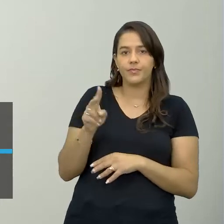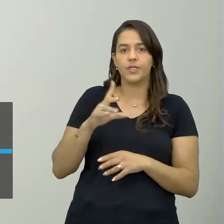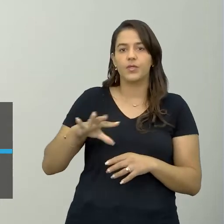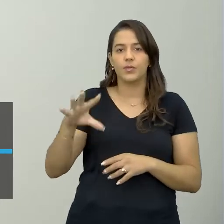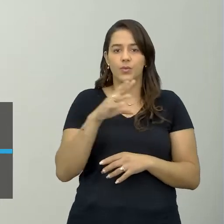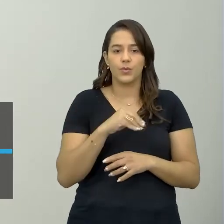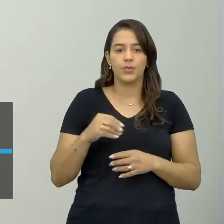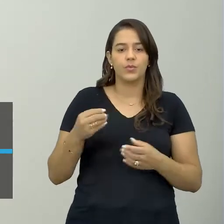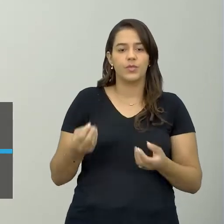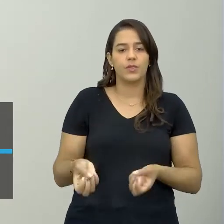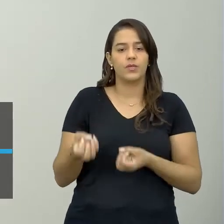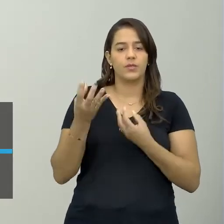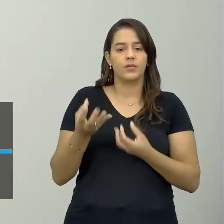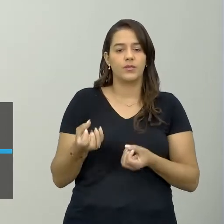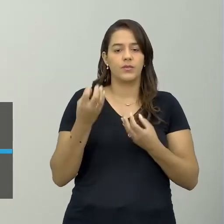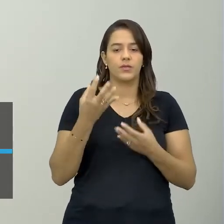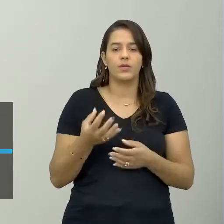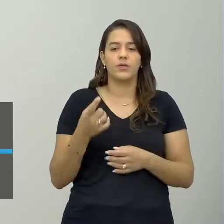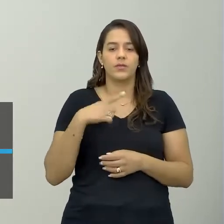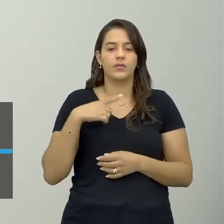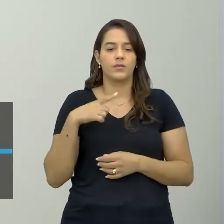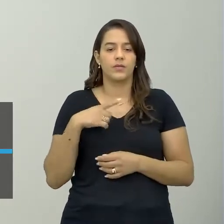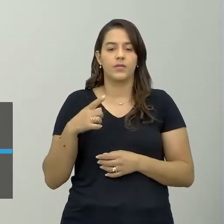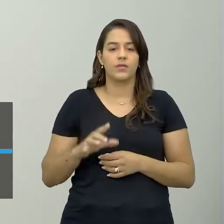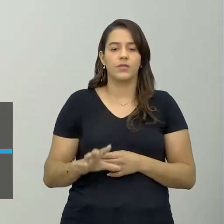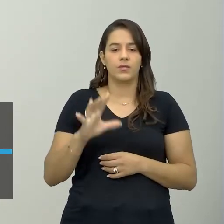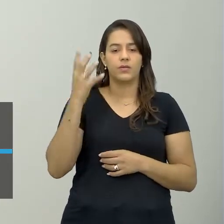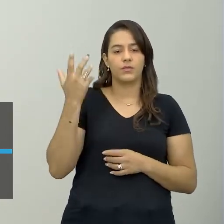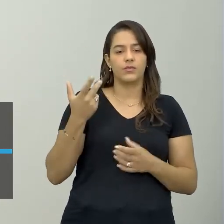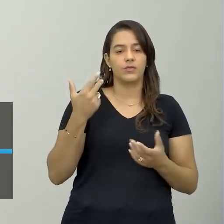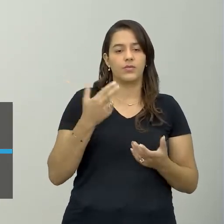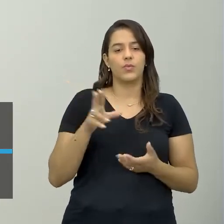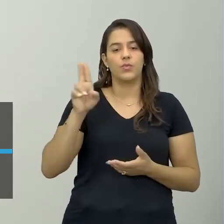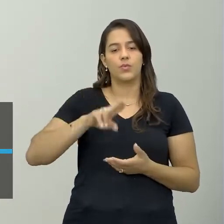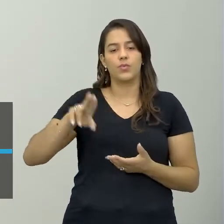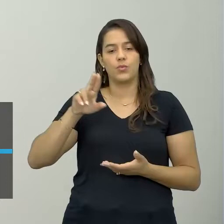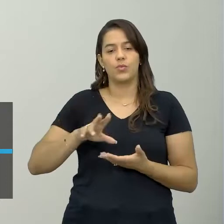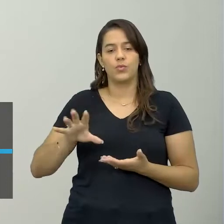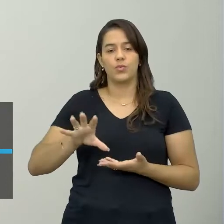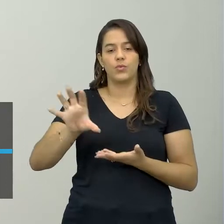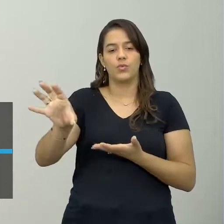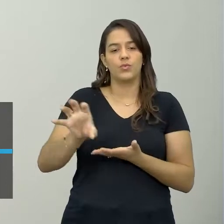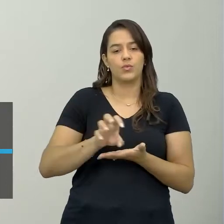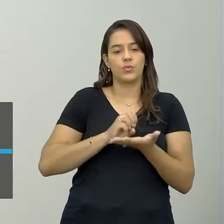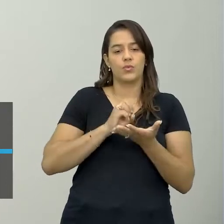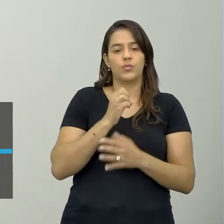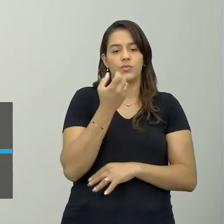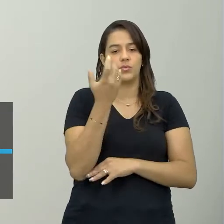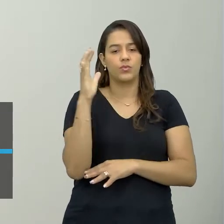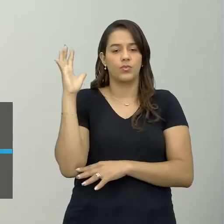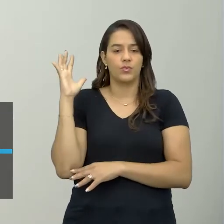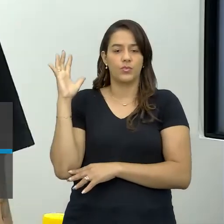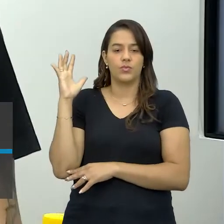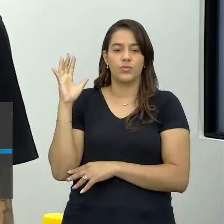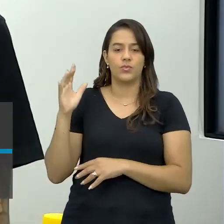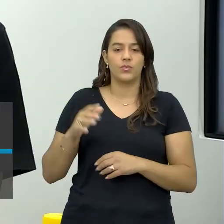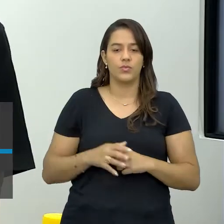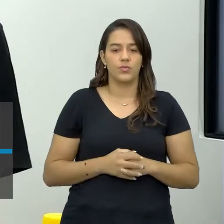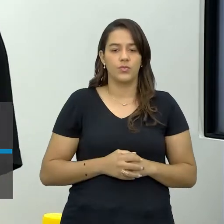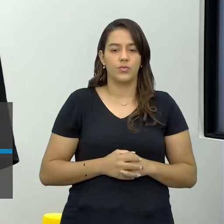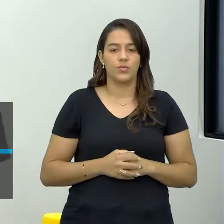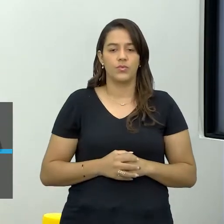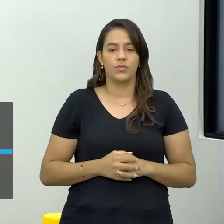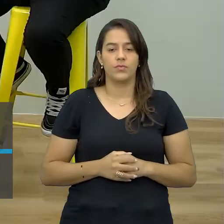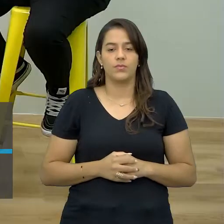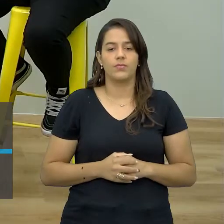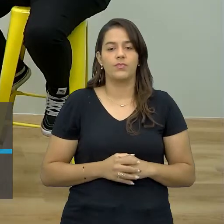muito déficit. Eu esqueci o nome, que é quando a gente retira mais recursos do que a natureza consegue. Vixe, ao contrário do subsídio. Não, agora me fugiu